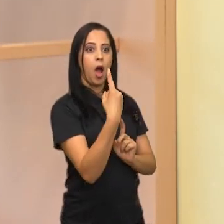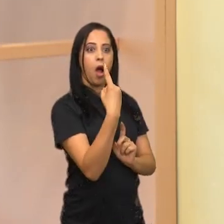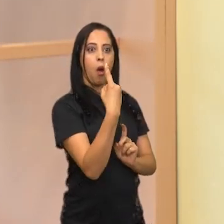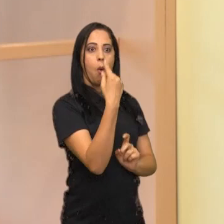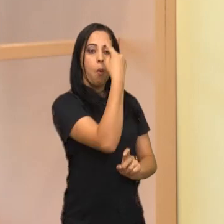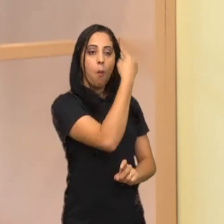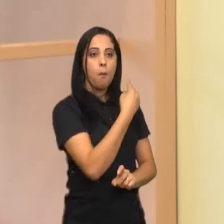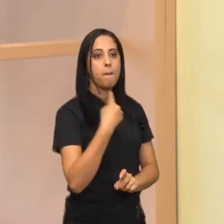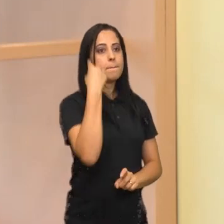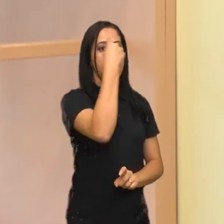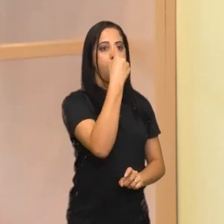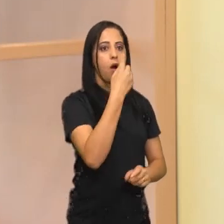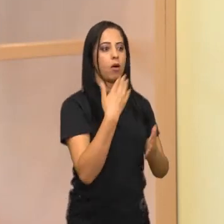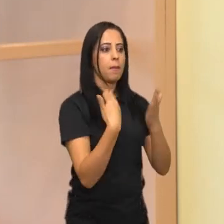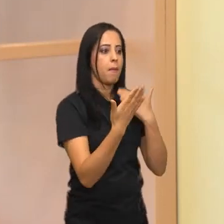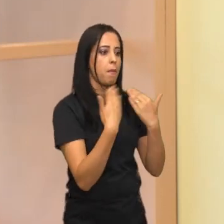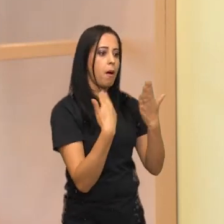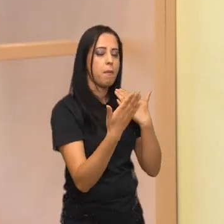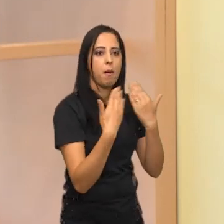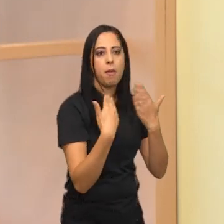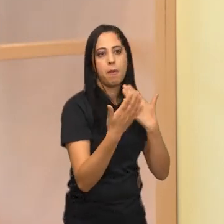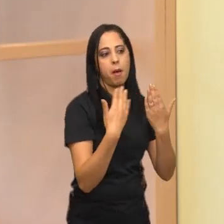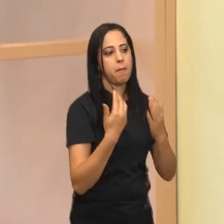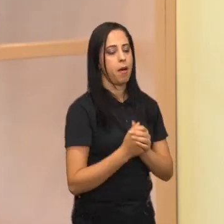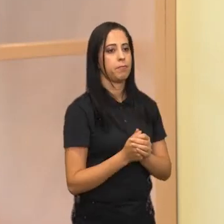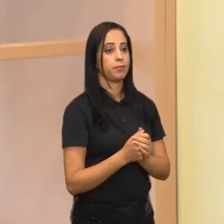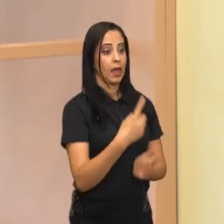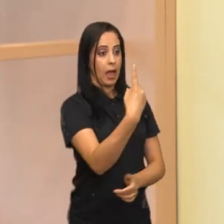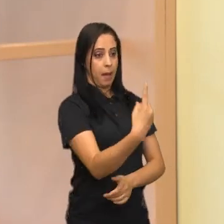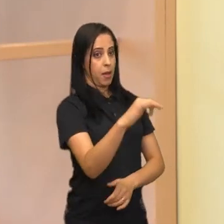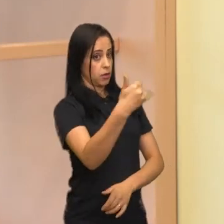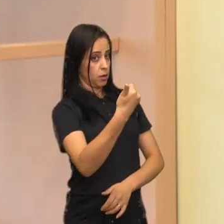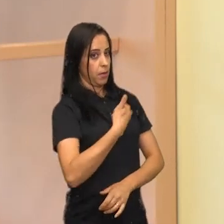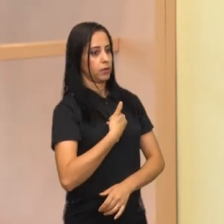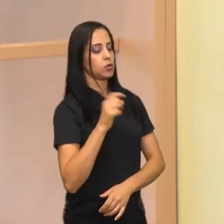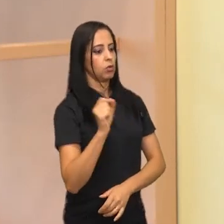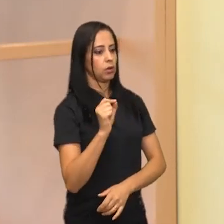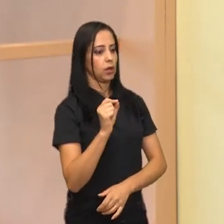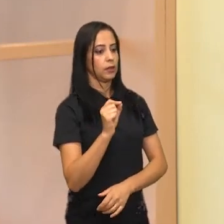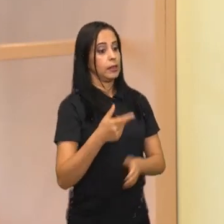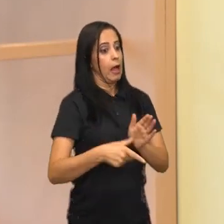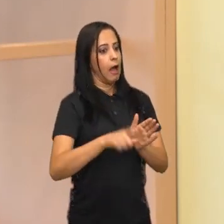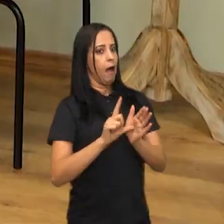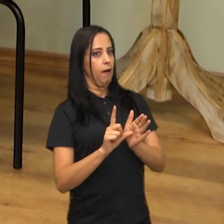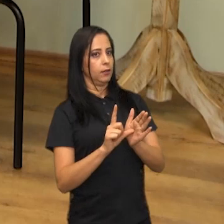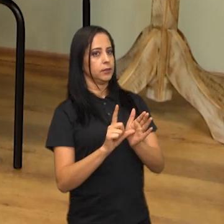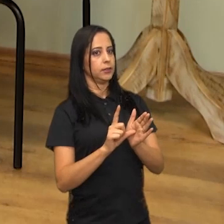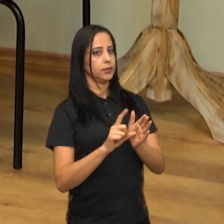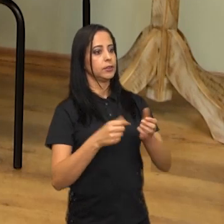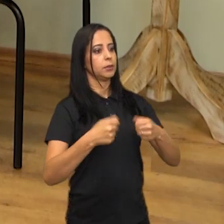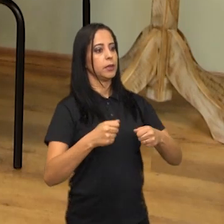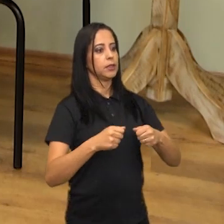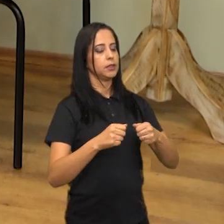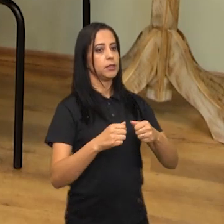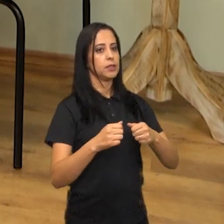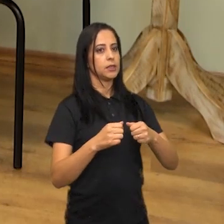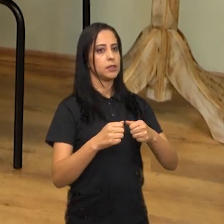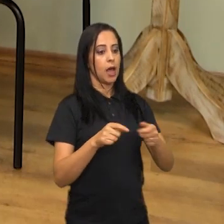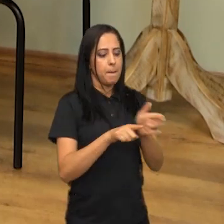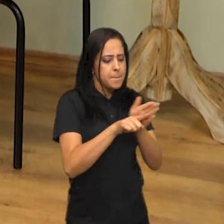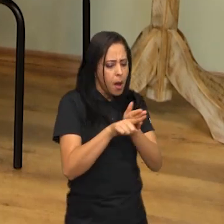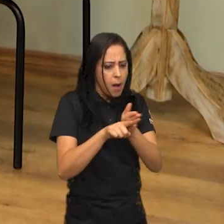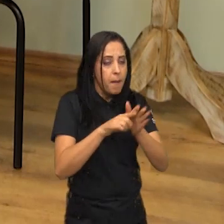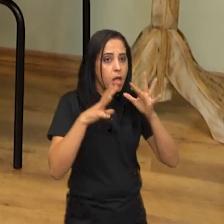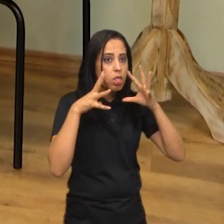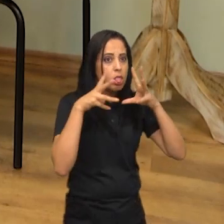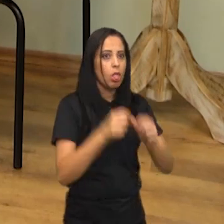quanto eu da reposição hormonal, ela falou, não, nós não vamos fazer nada antes de eu verificar tudo em você, eu vou te virar no avesso. E a